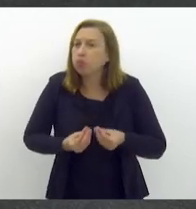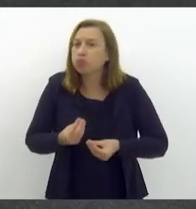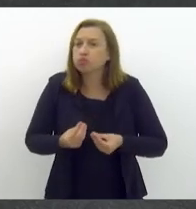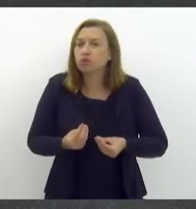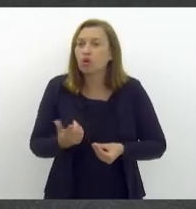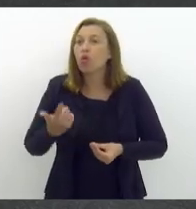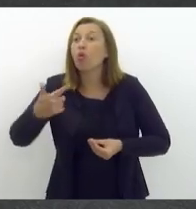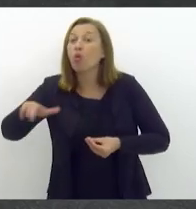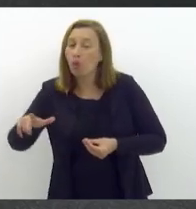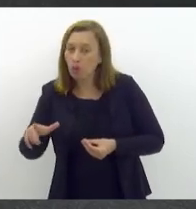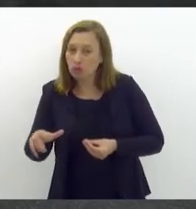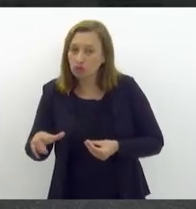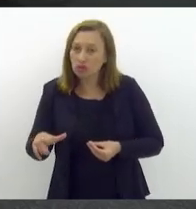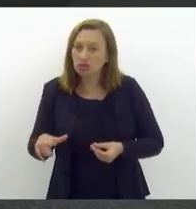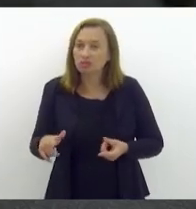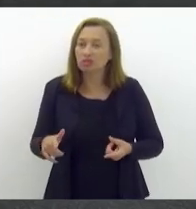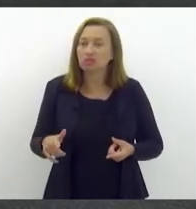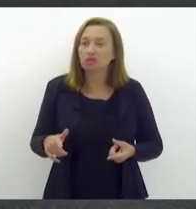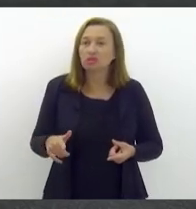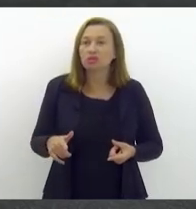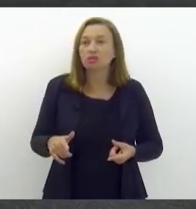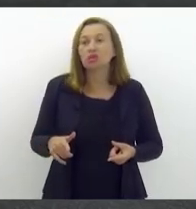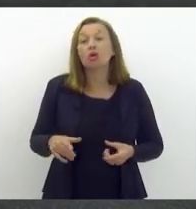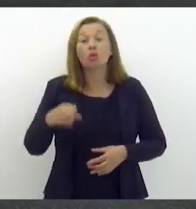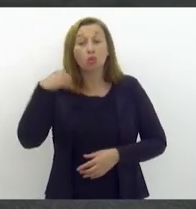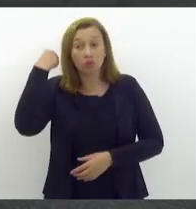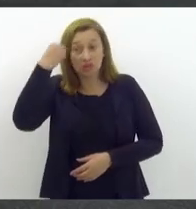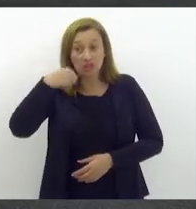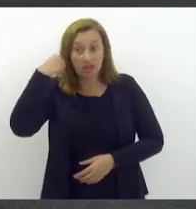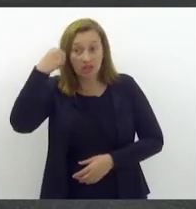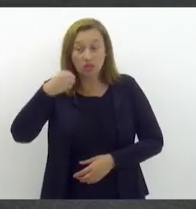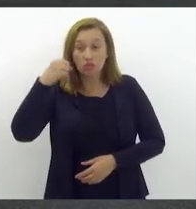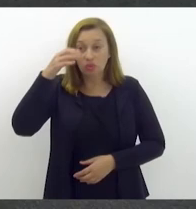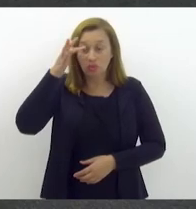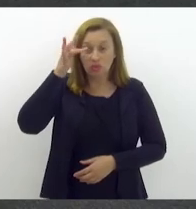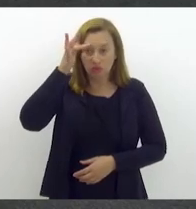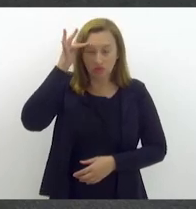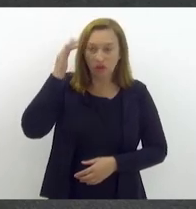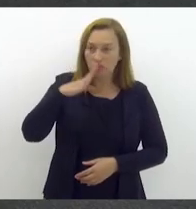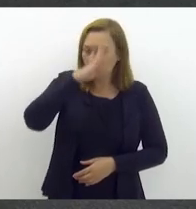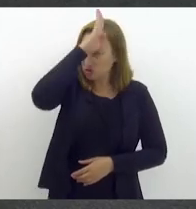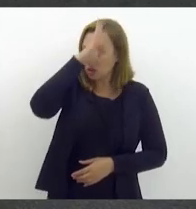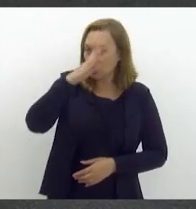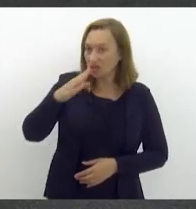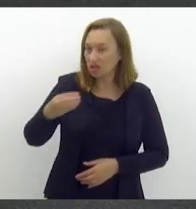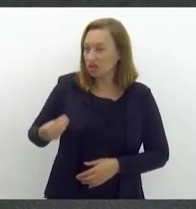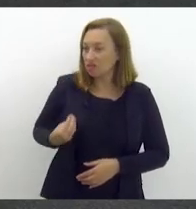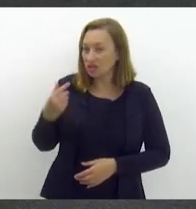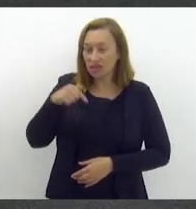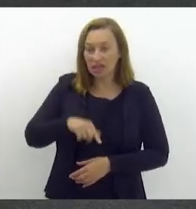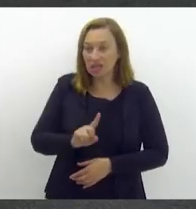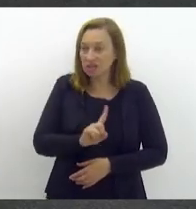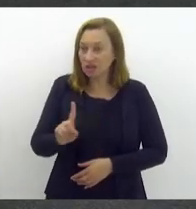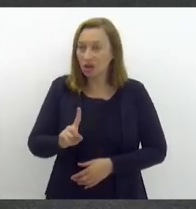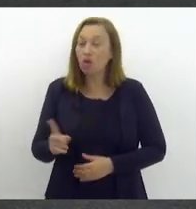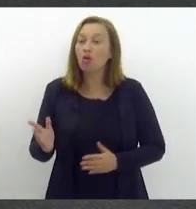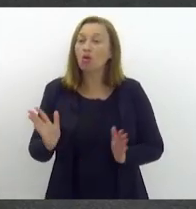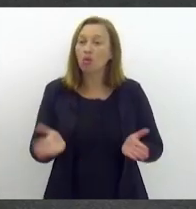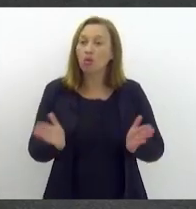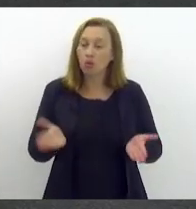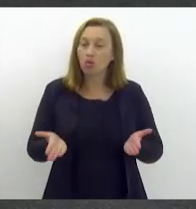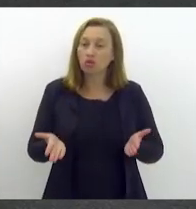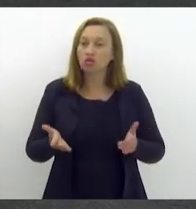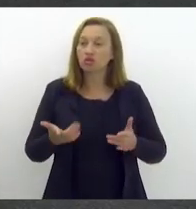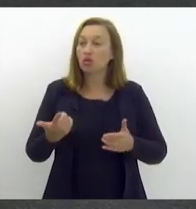outra conduta, mesmo porque o senador Flávio Bolsonaro não está presente mais na casa, hoje exerce